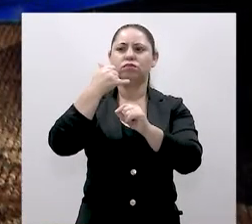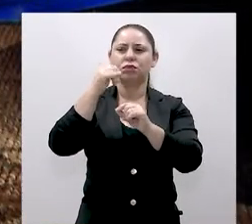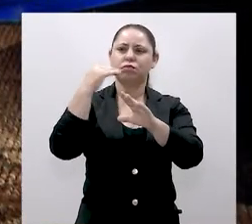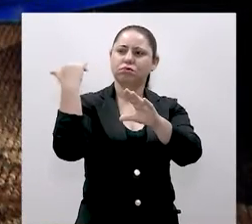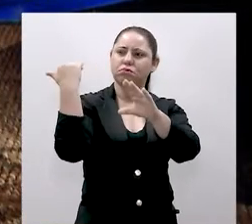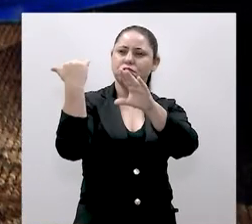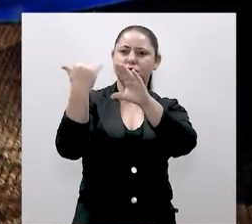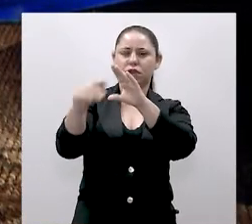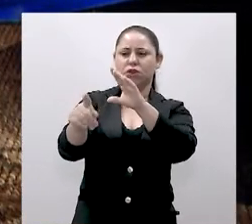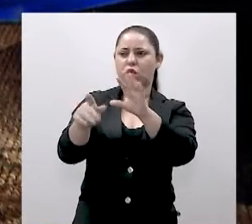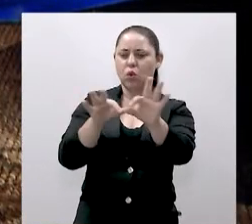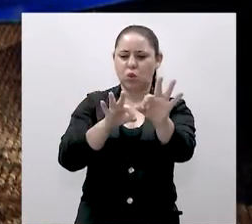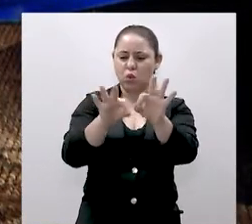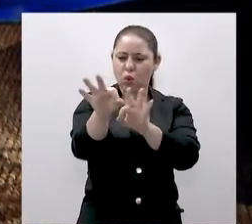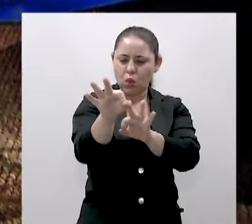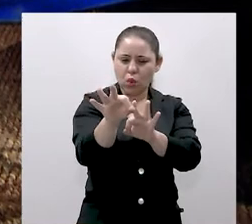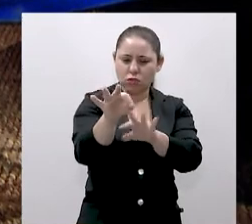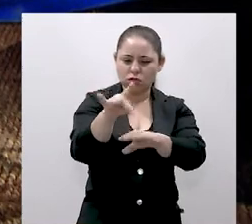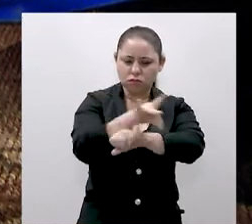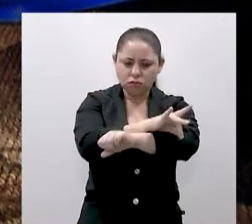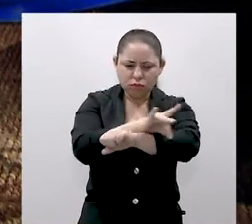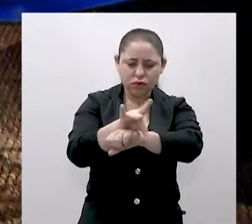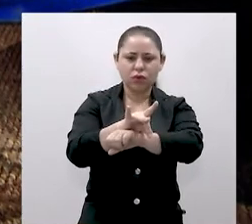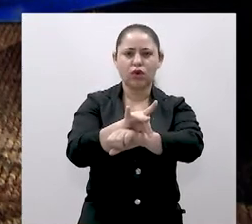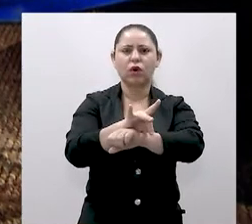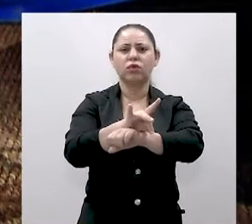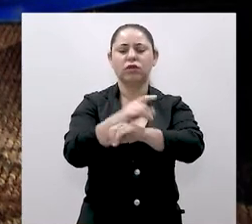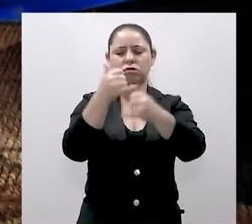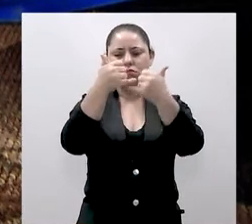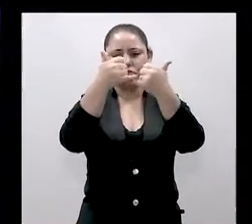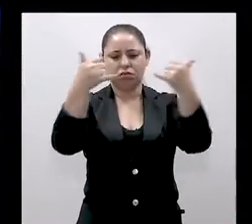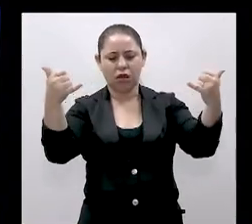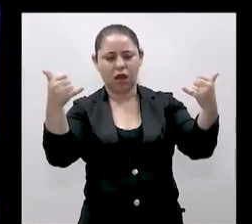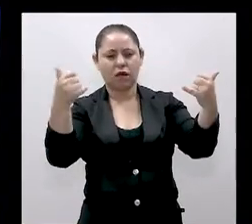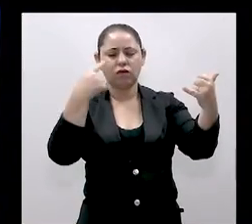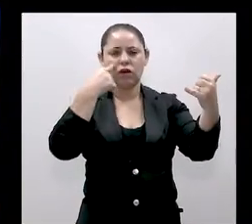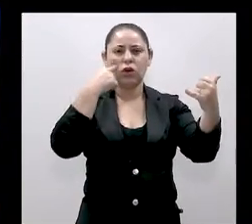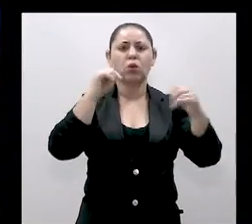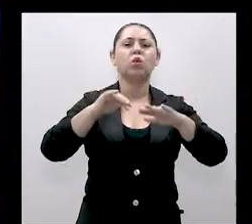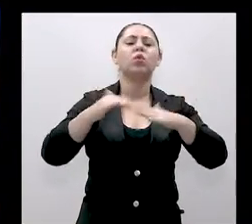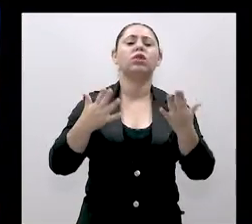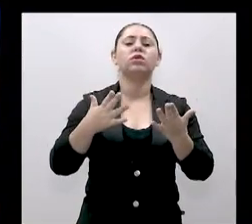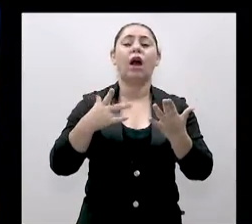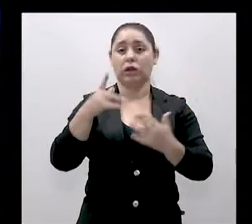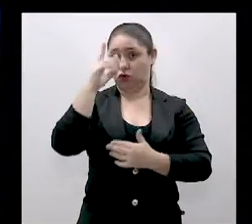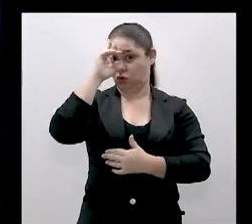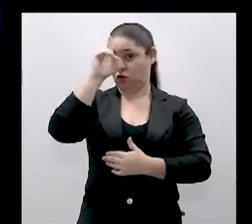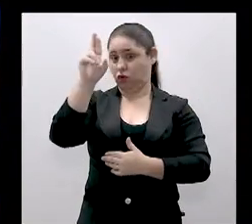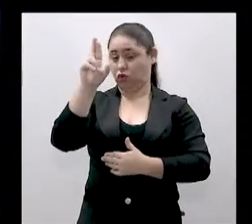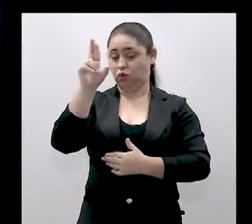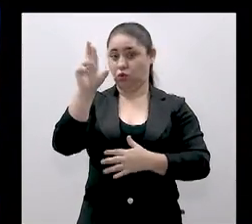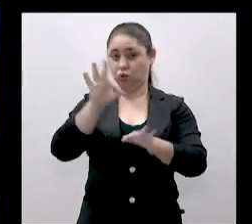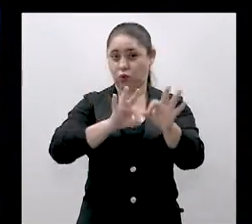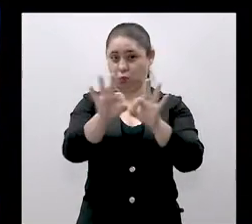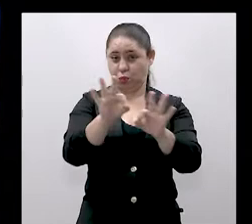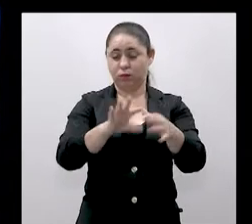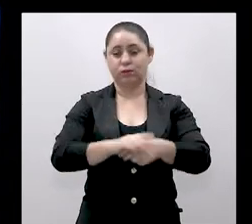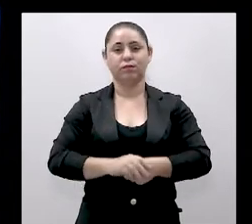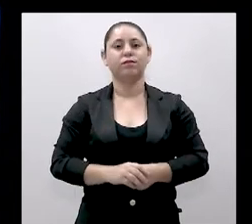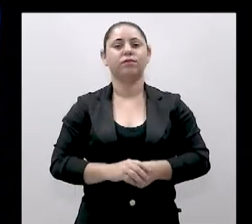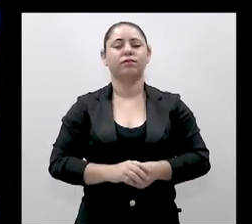medir a a os negócios iam nas minhas Aí eu virei diretor de operação